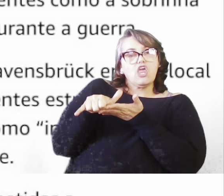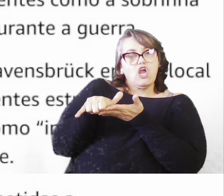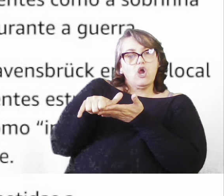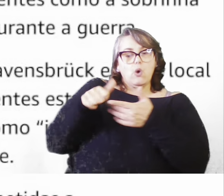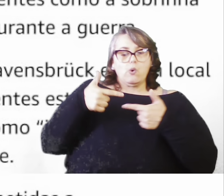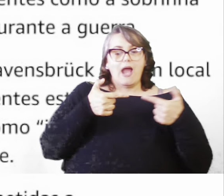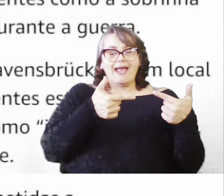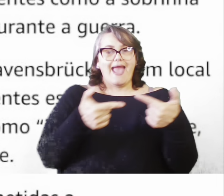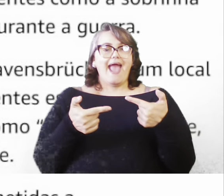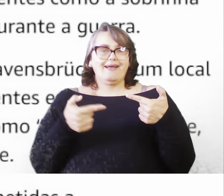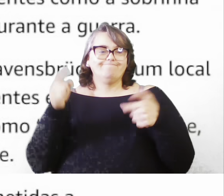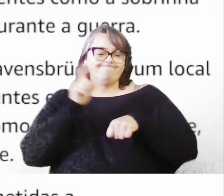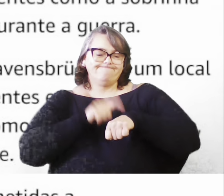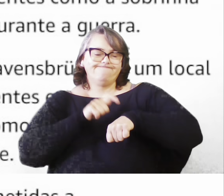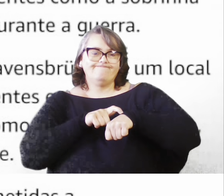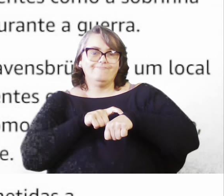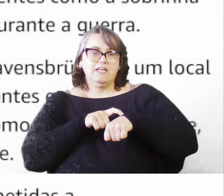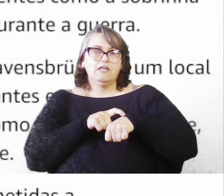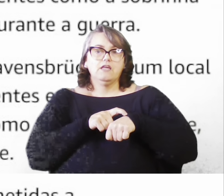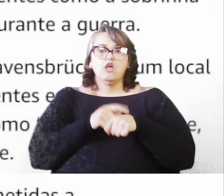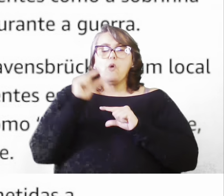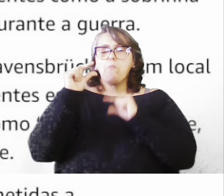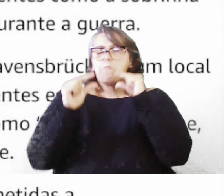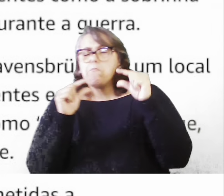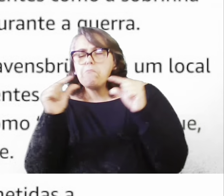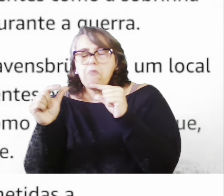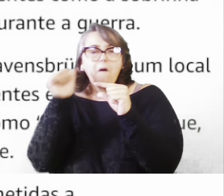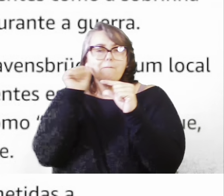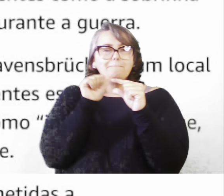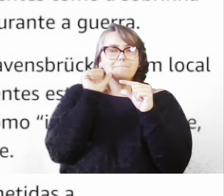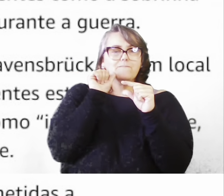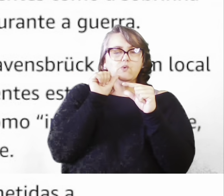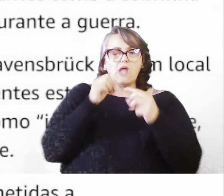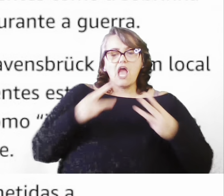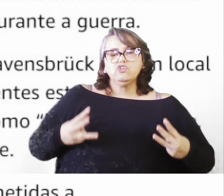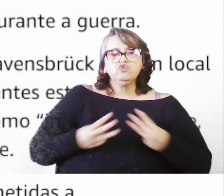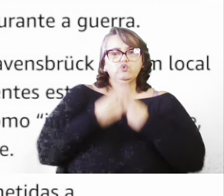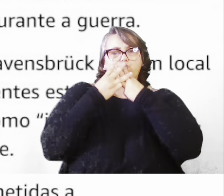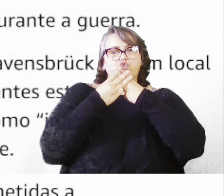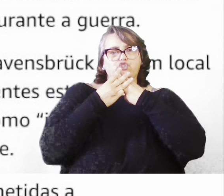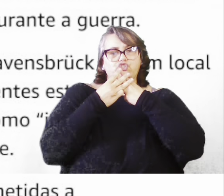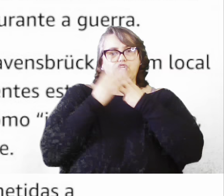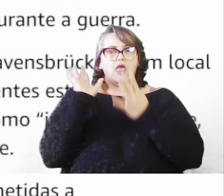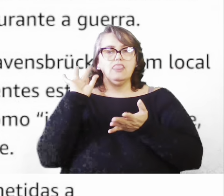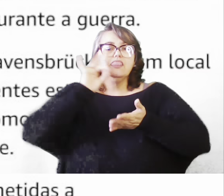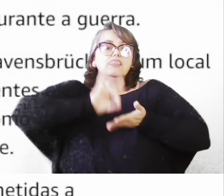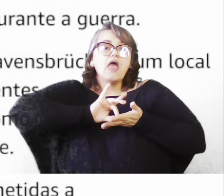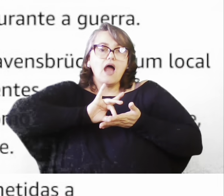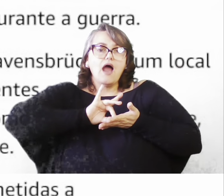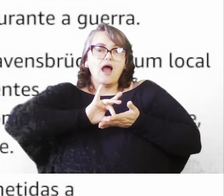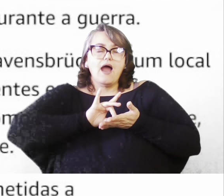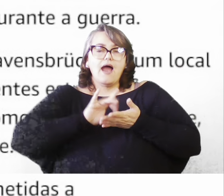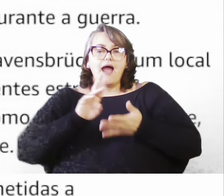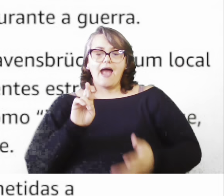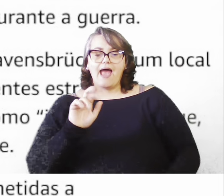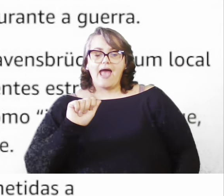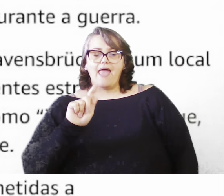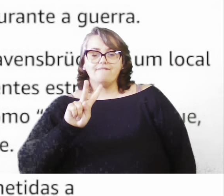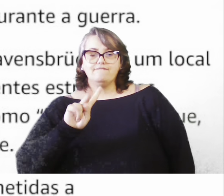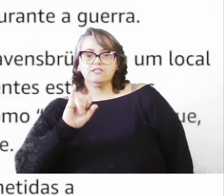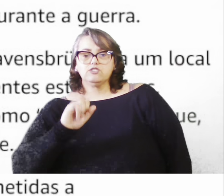Nova York durante a guerra. Poucas daquelas mulheres eram judias.